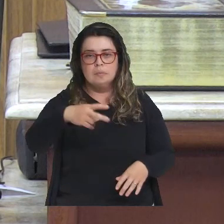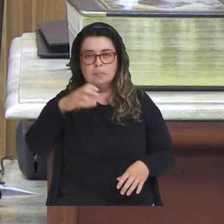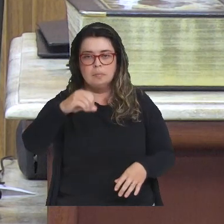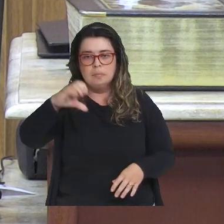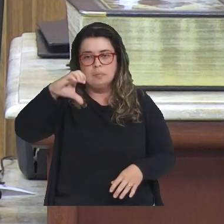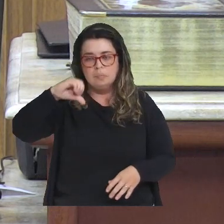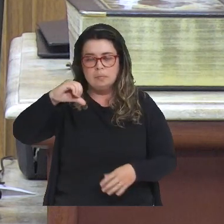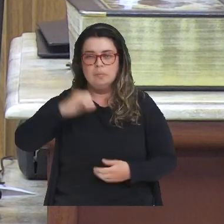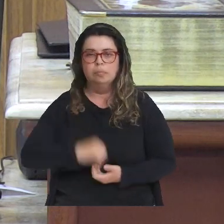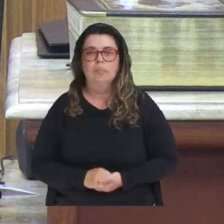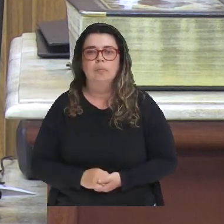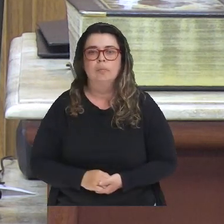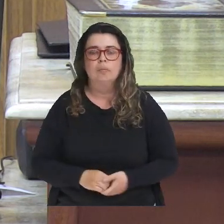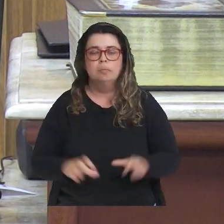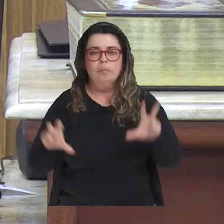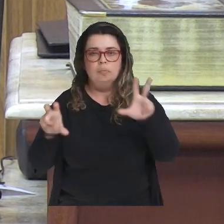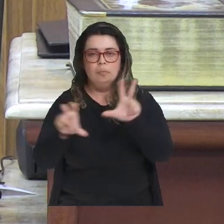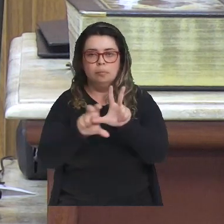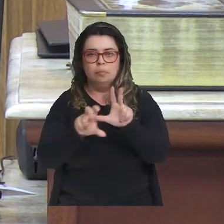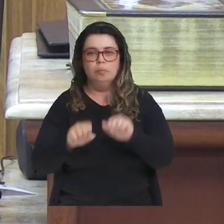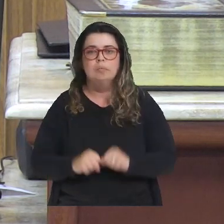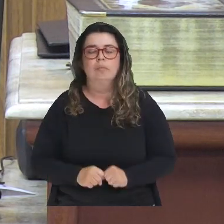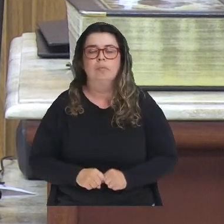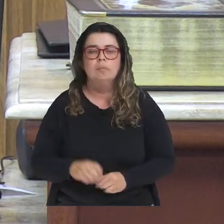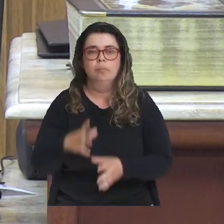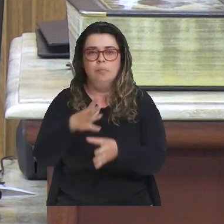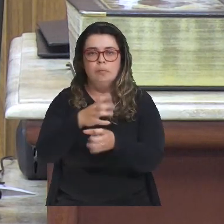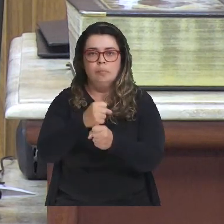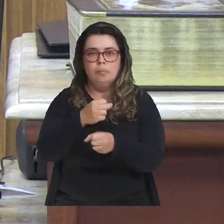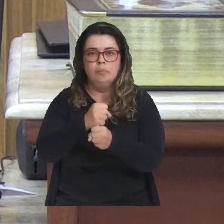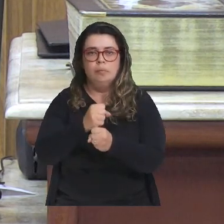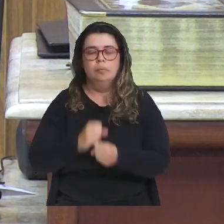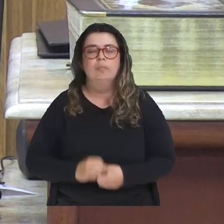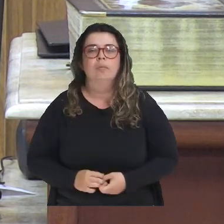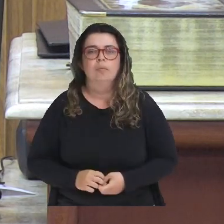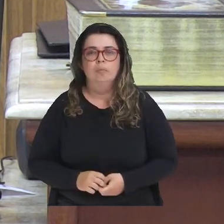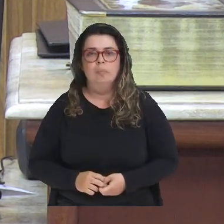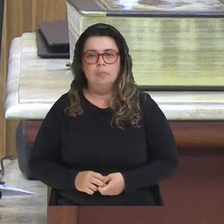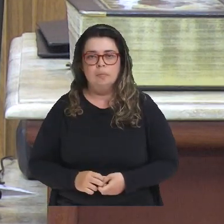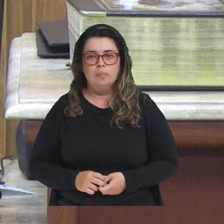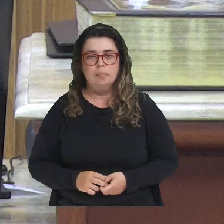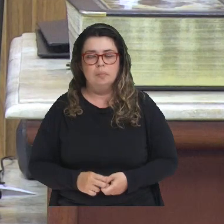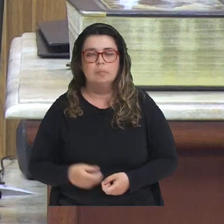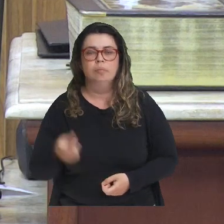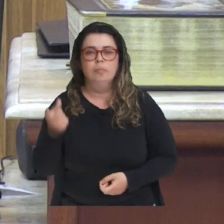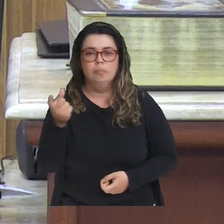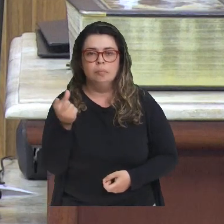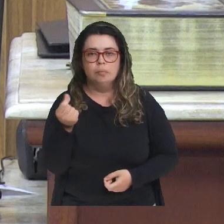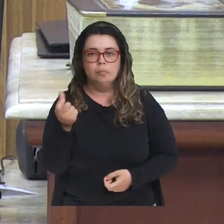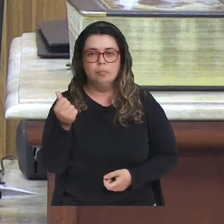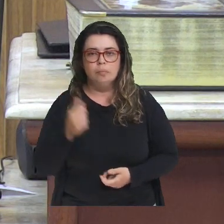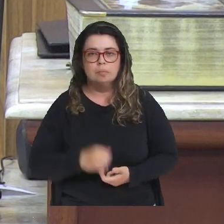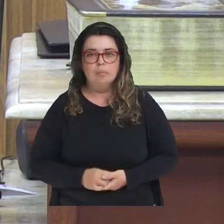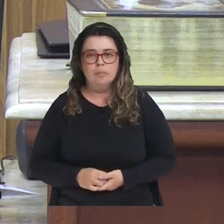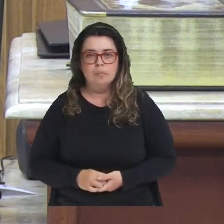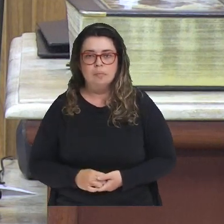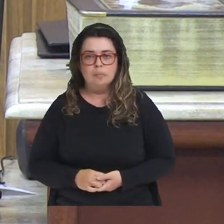Poder Executivo dispõe sobre abertura de crédito adicional suplementar para os fins que especifica no valor